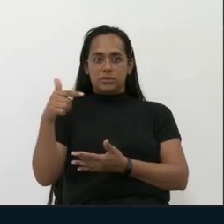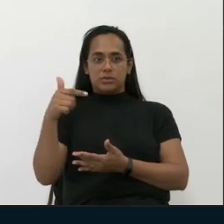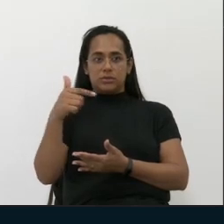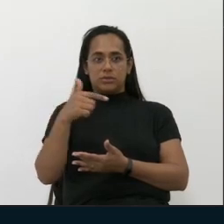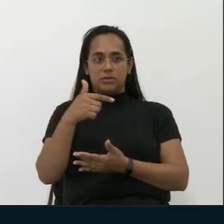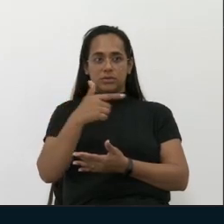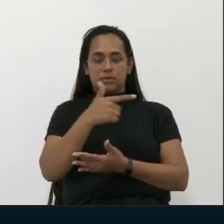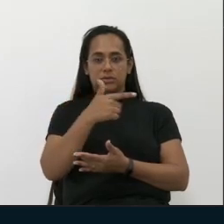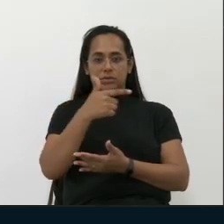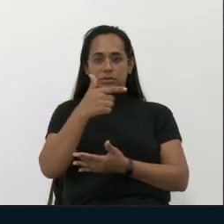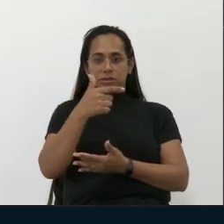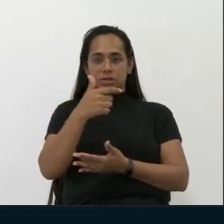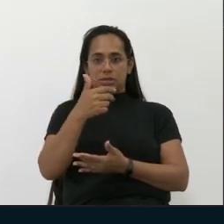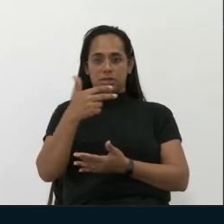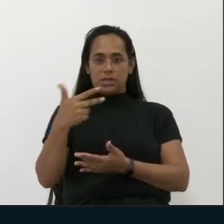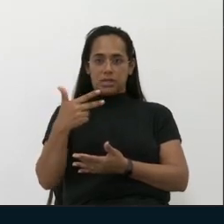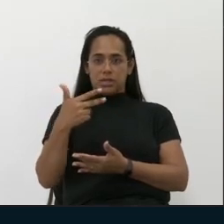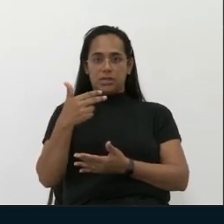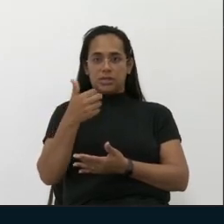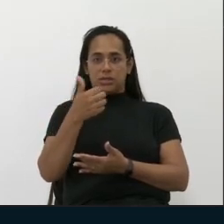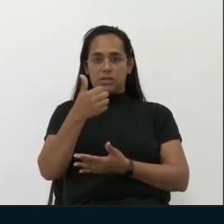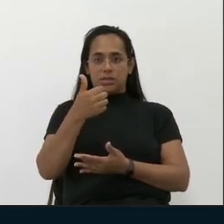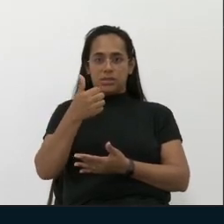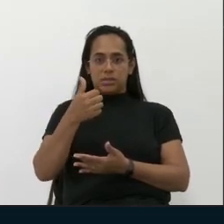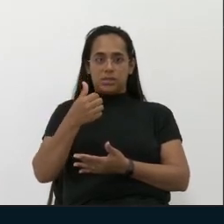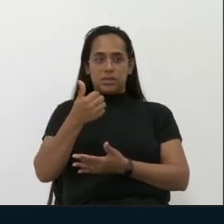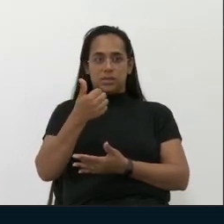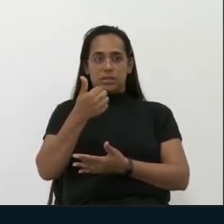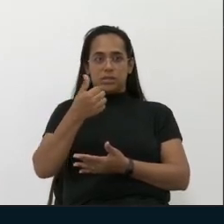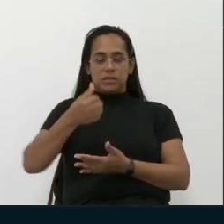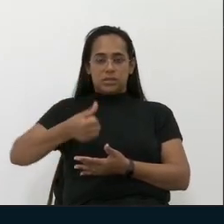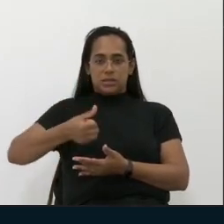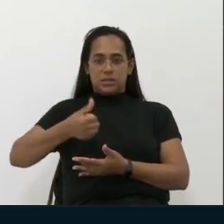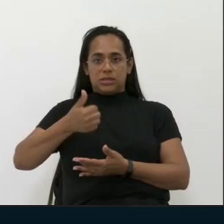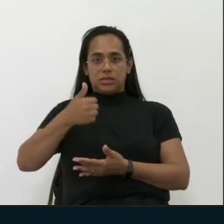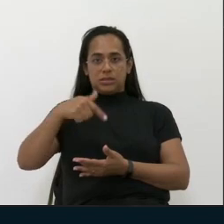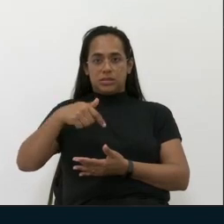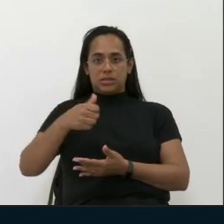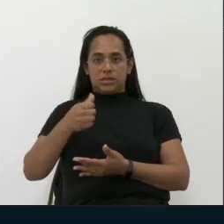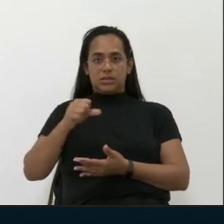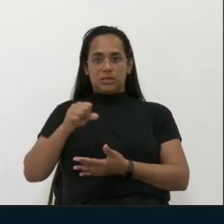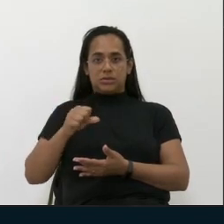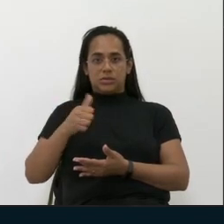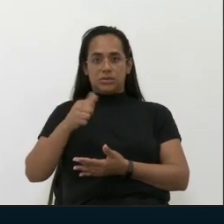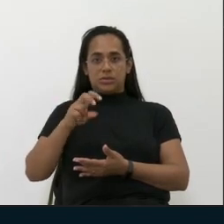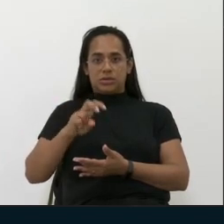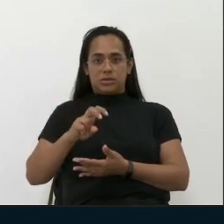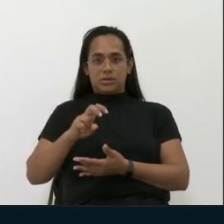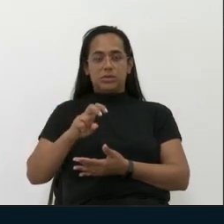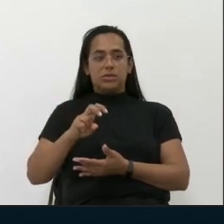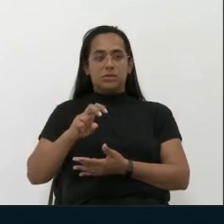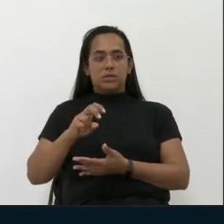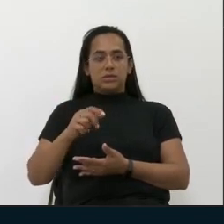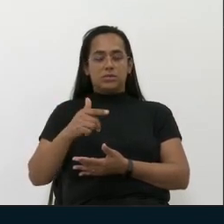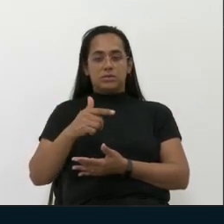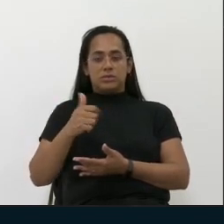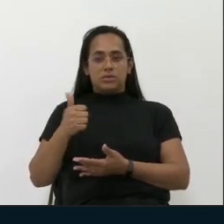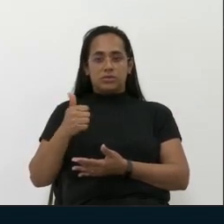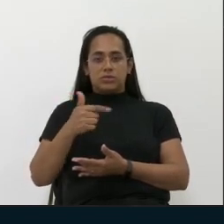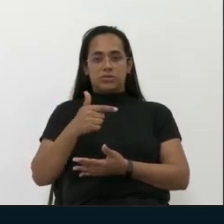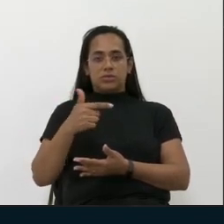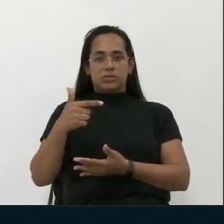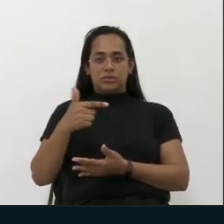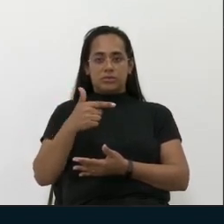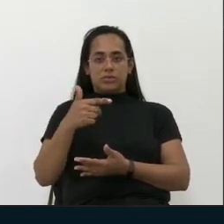17, 18, 19, 20, o 15 também, 21, 22, 23, 24 e